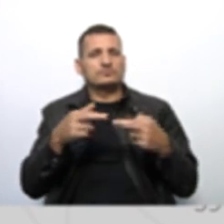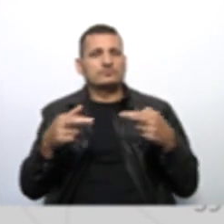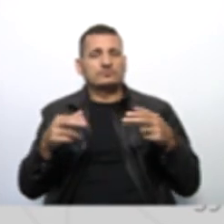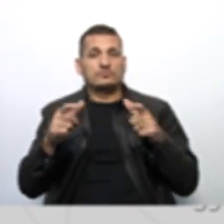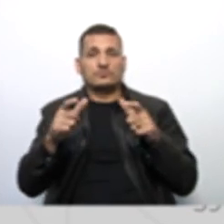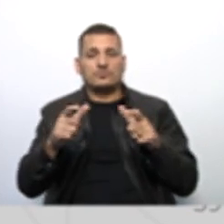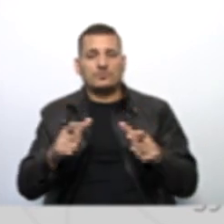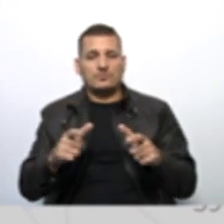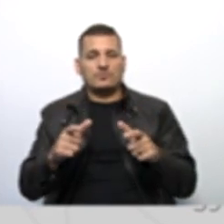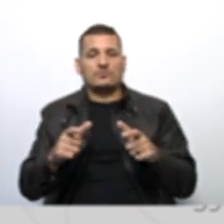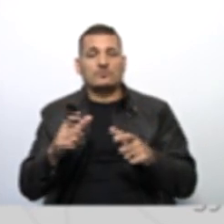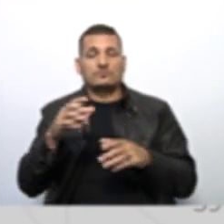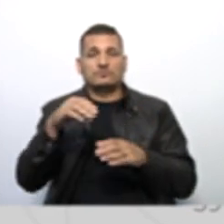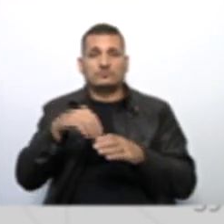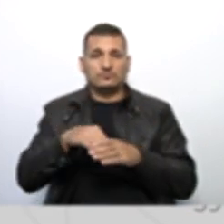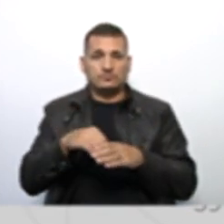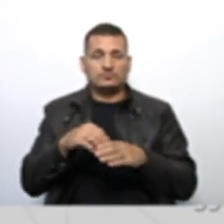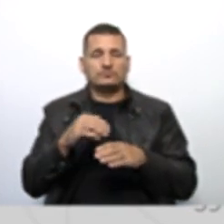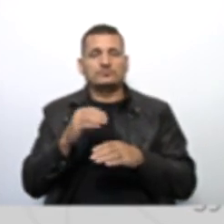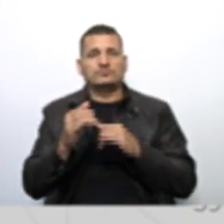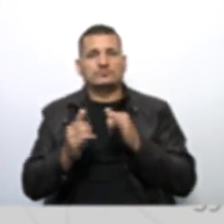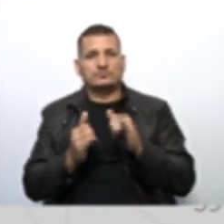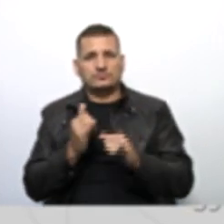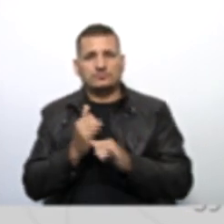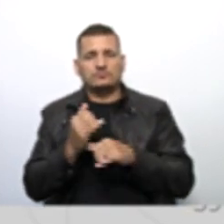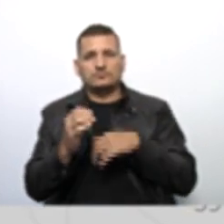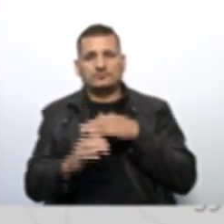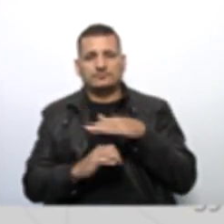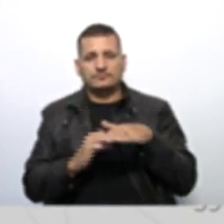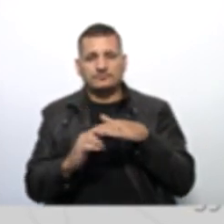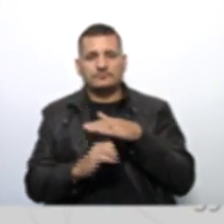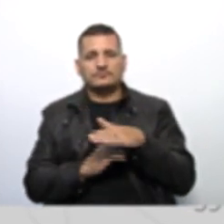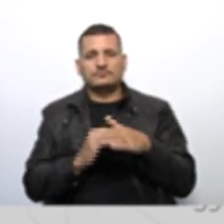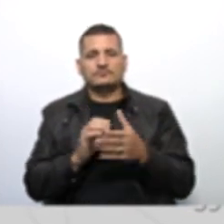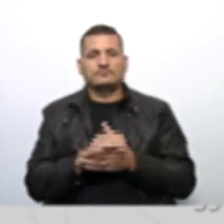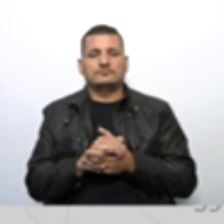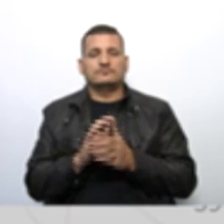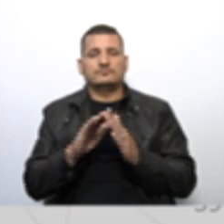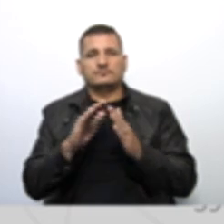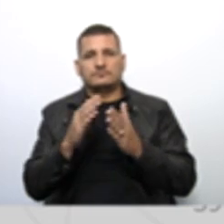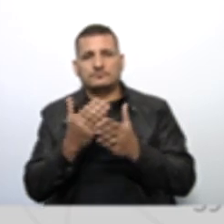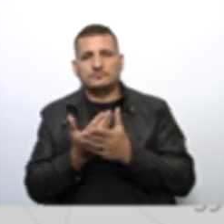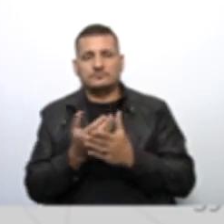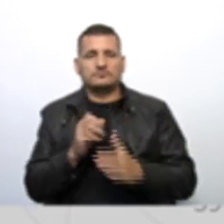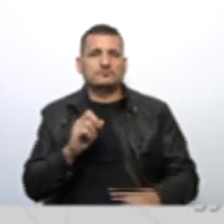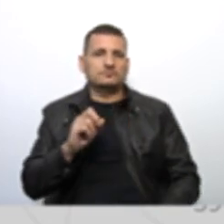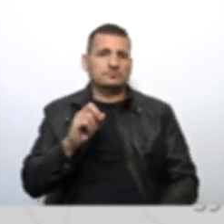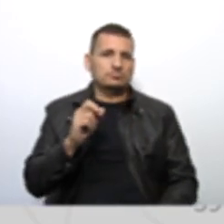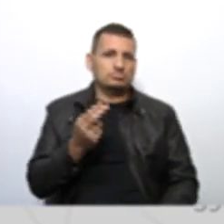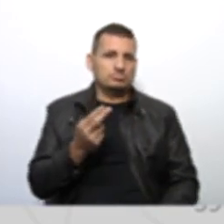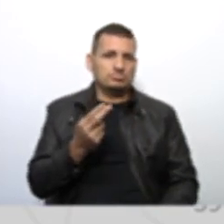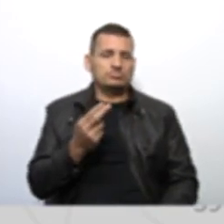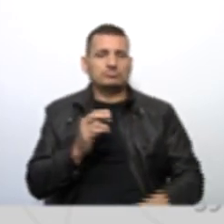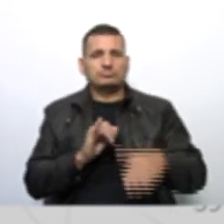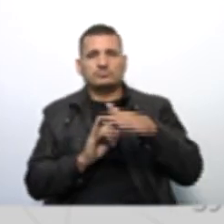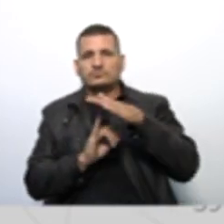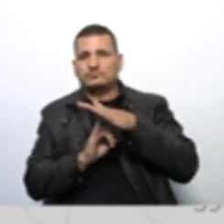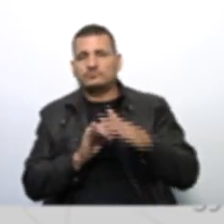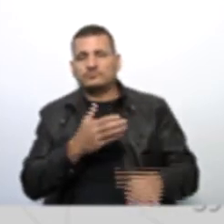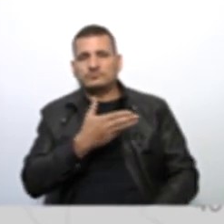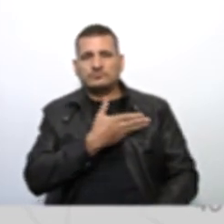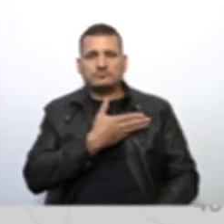parte da rede de internet de uma empresa, escola ou órgão do governo,